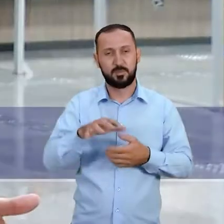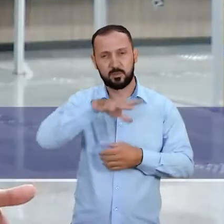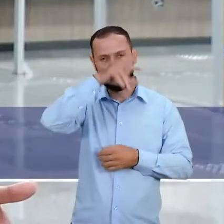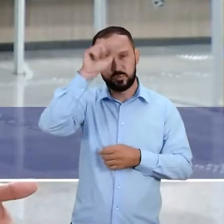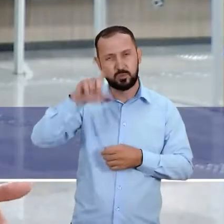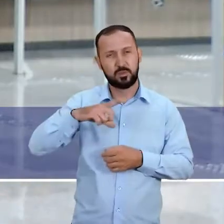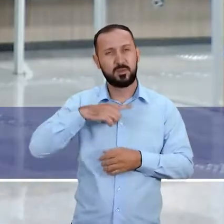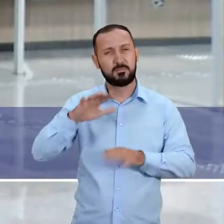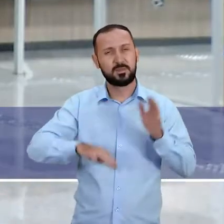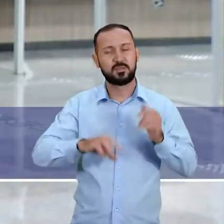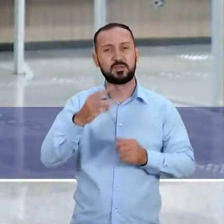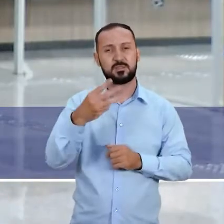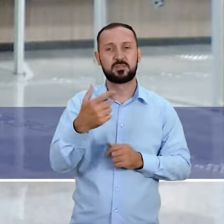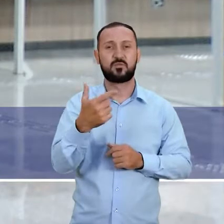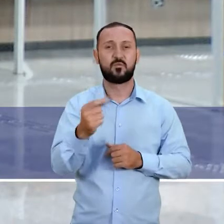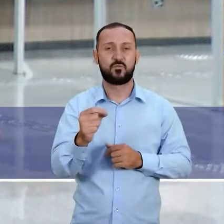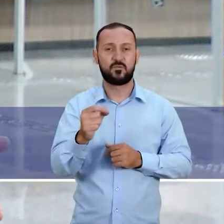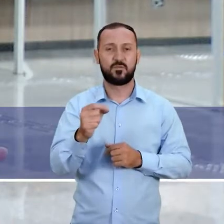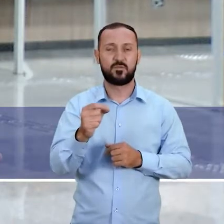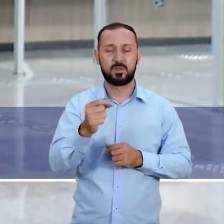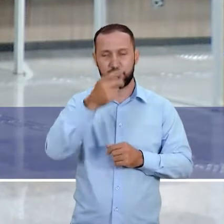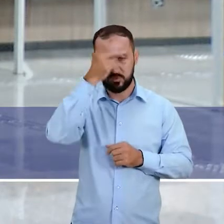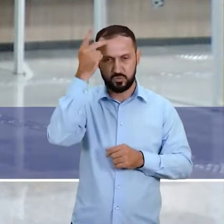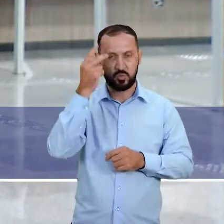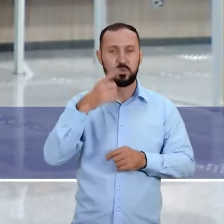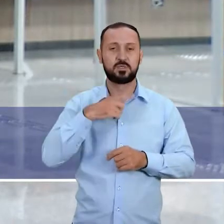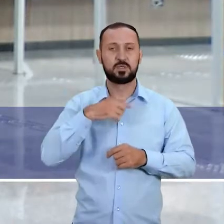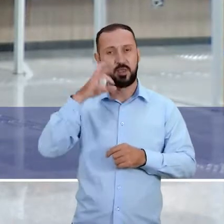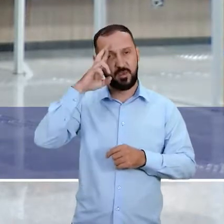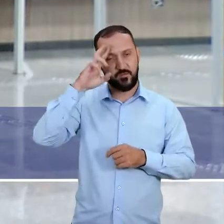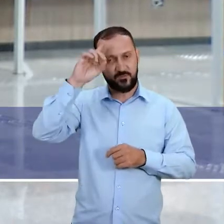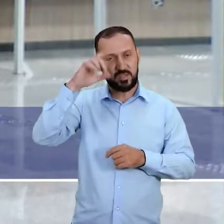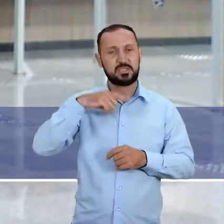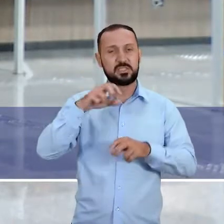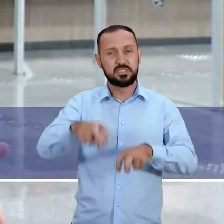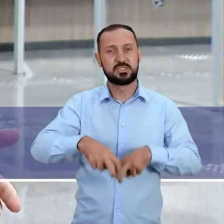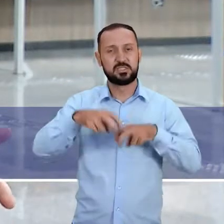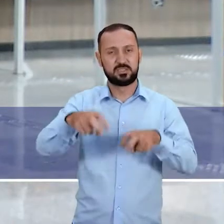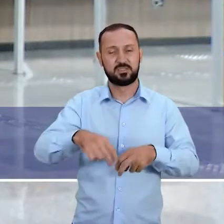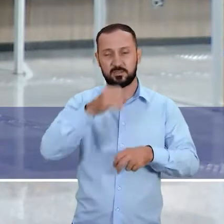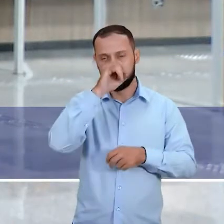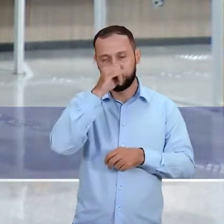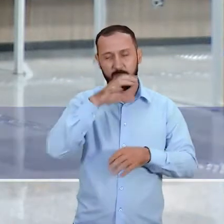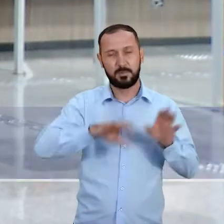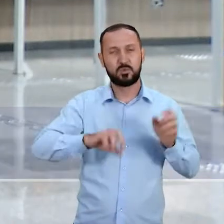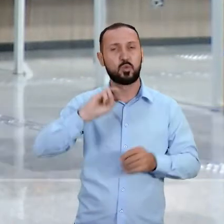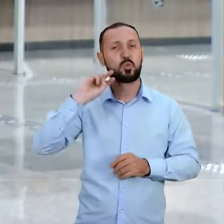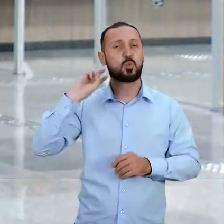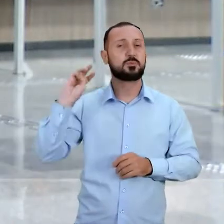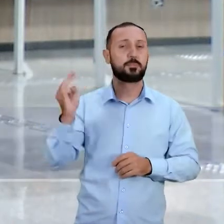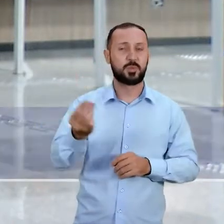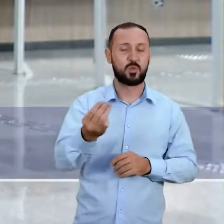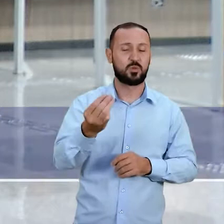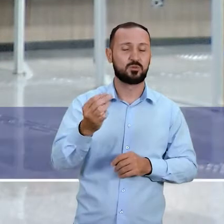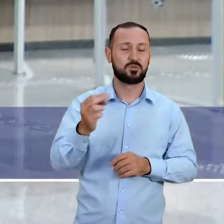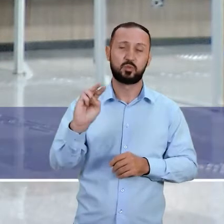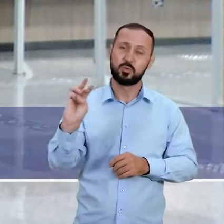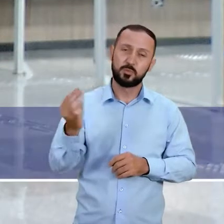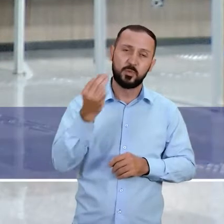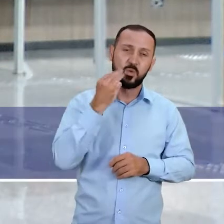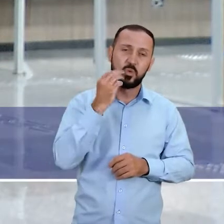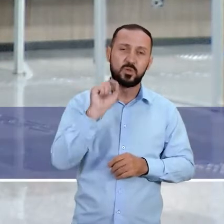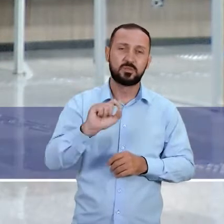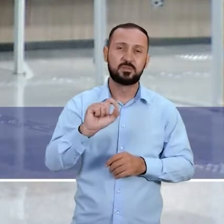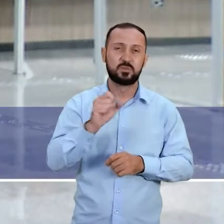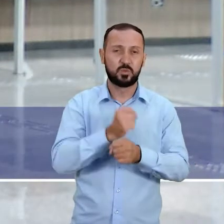Mato Grosso do Sul conta hoje com mais de 320 produtores de suínos, responsáveis pelo abate de 2 milhões de cabeças por